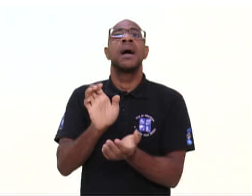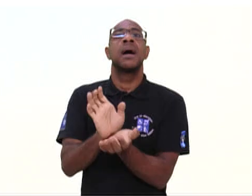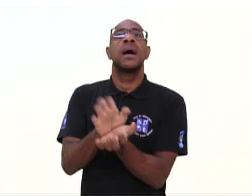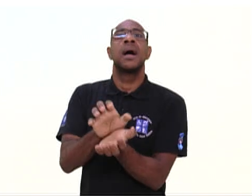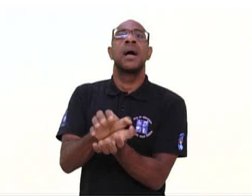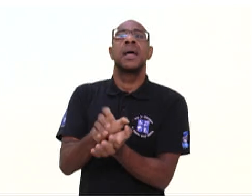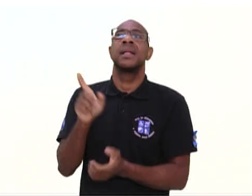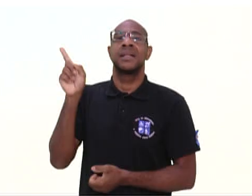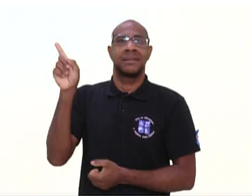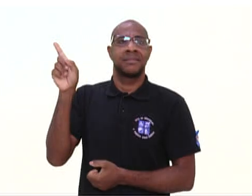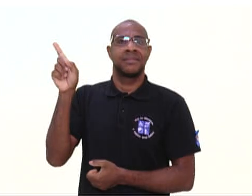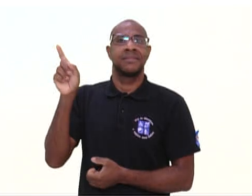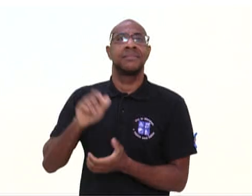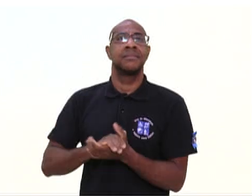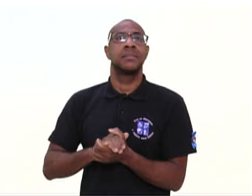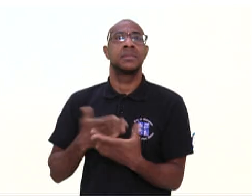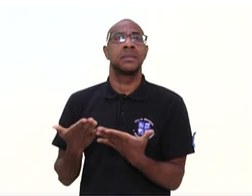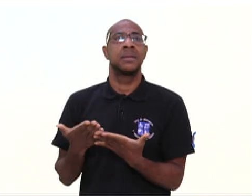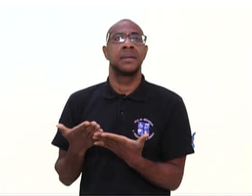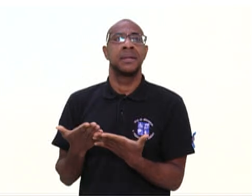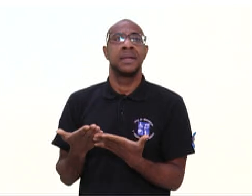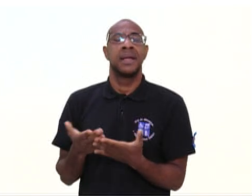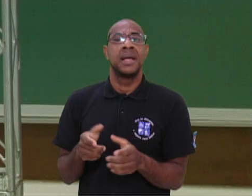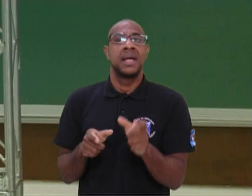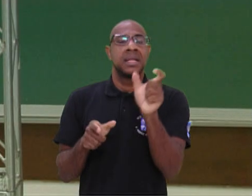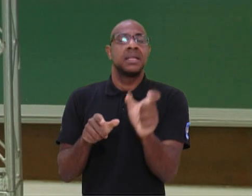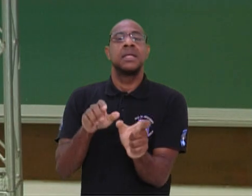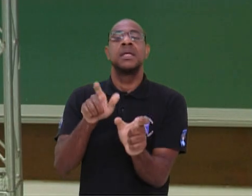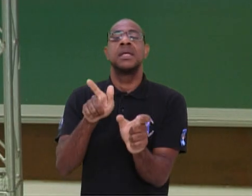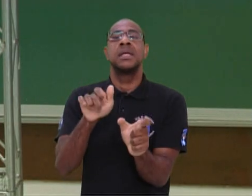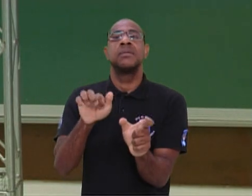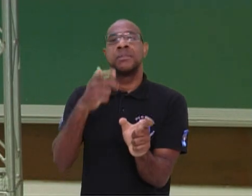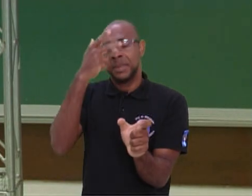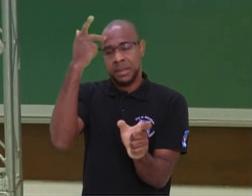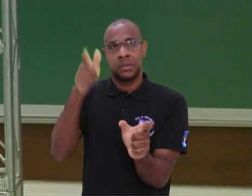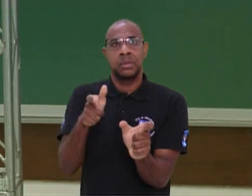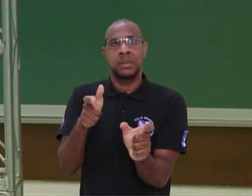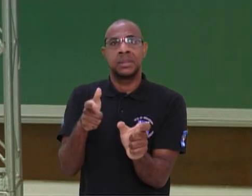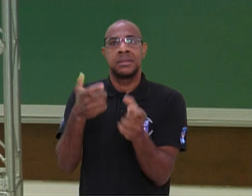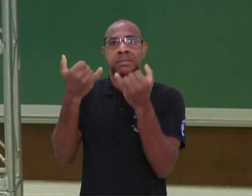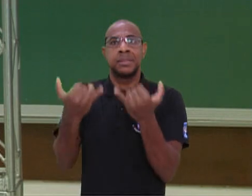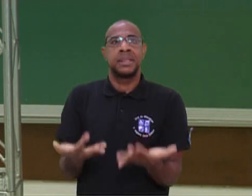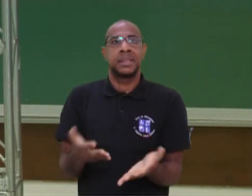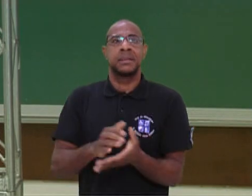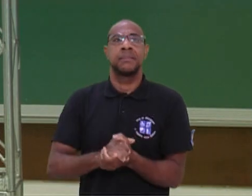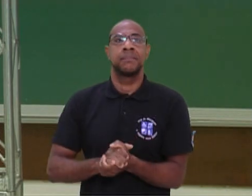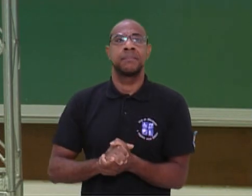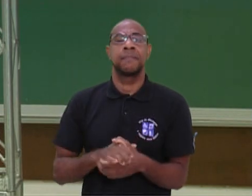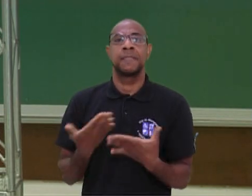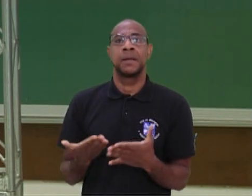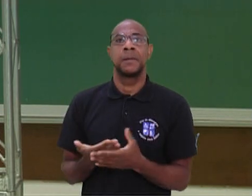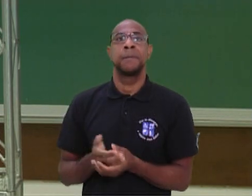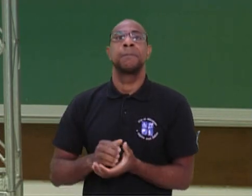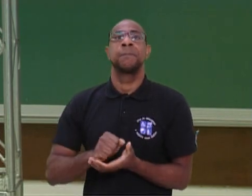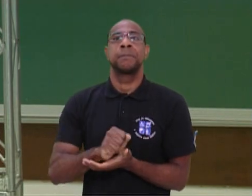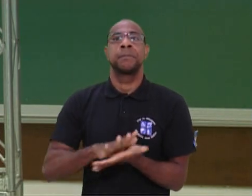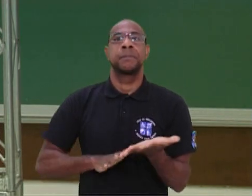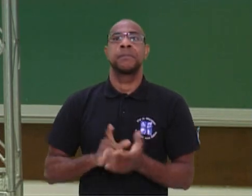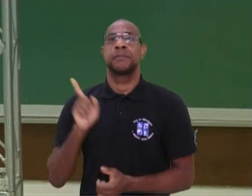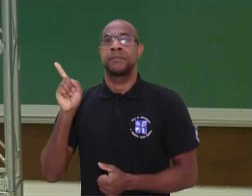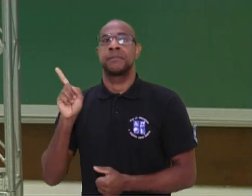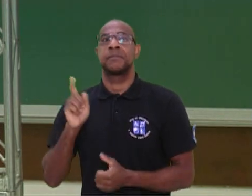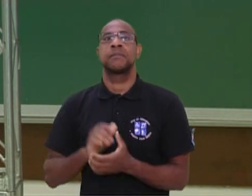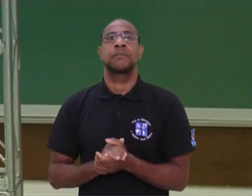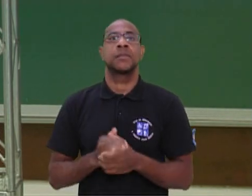essa gente que ele está falando, é dessa gente que o rio está comentando. Então, segundo o quiz, jogo rápido, considere